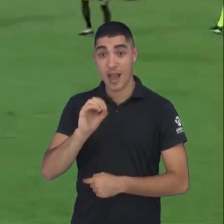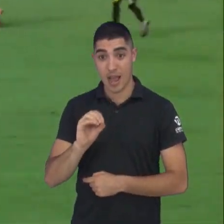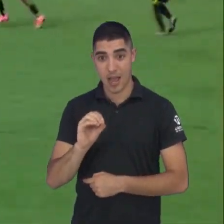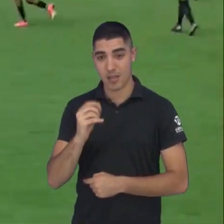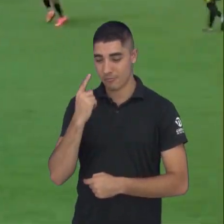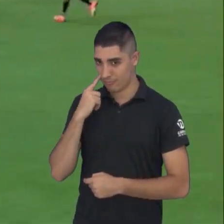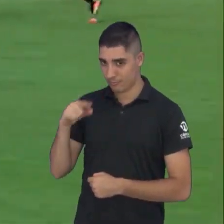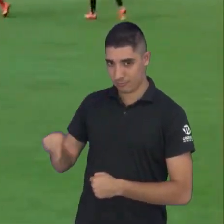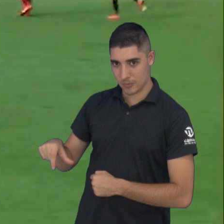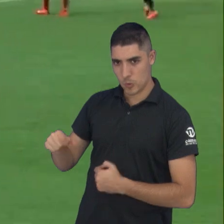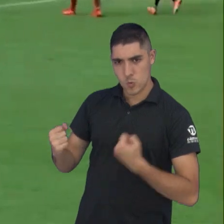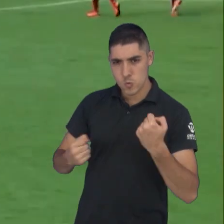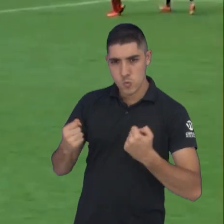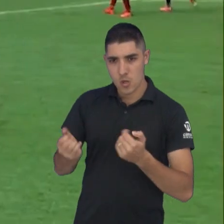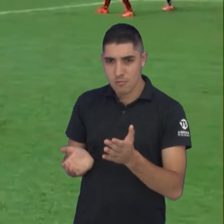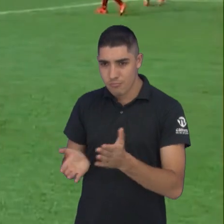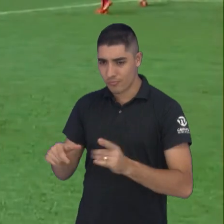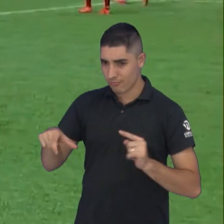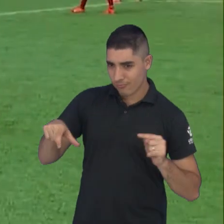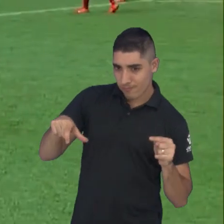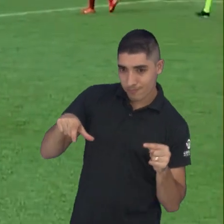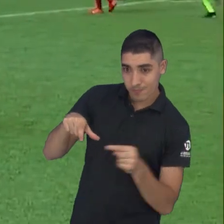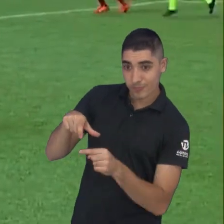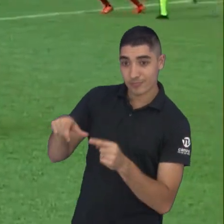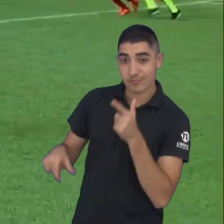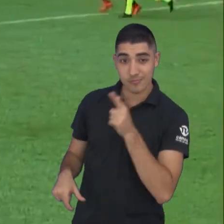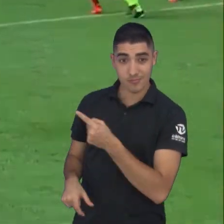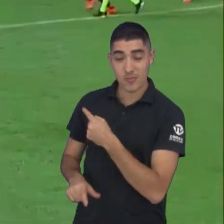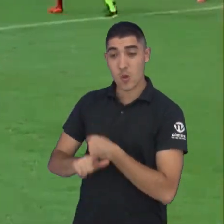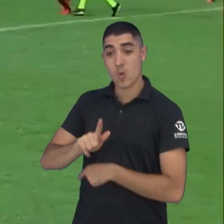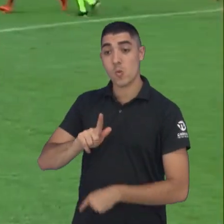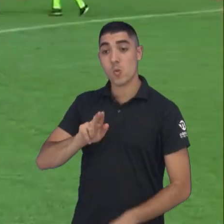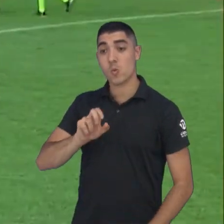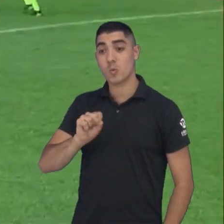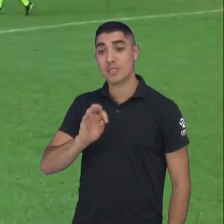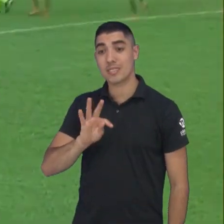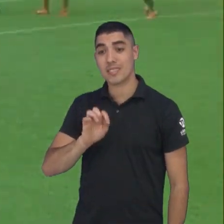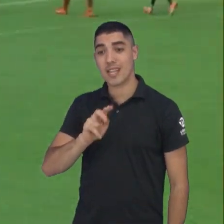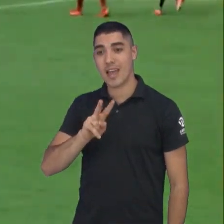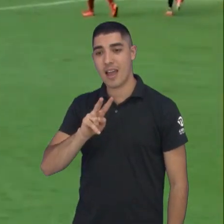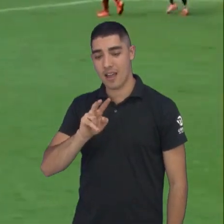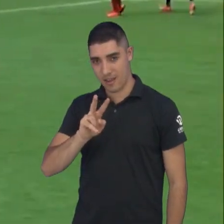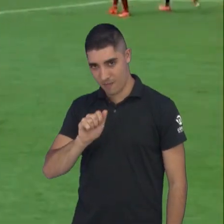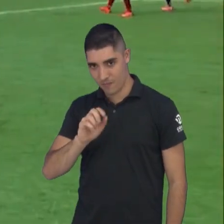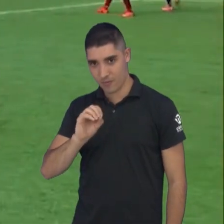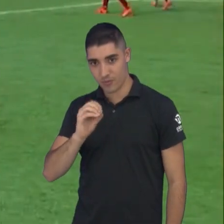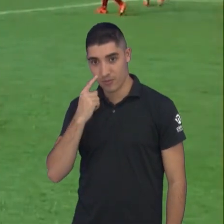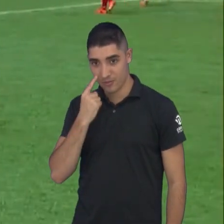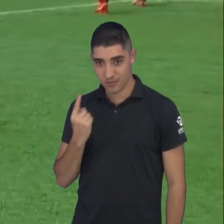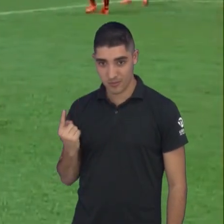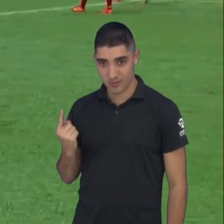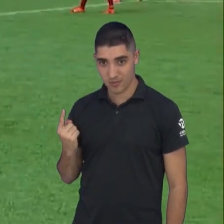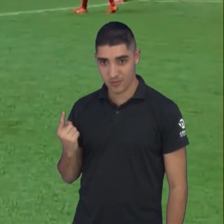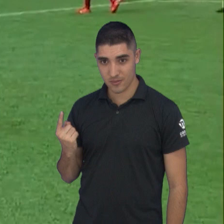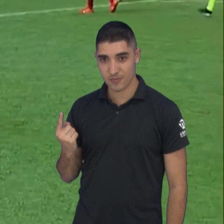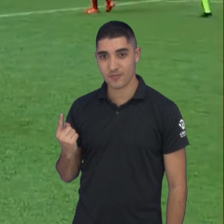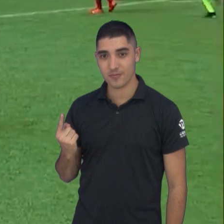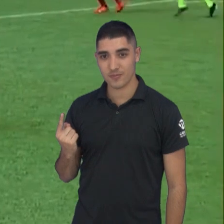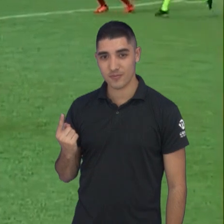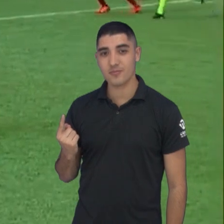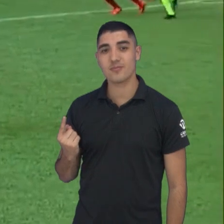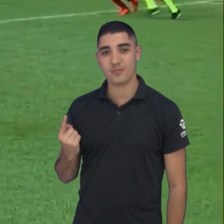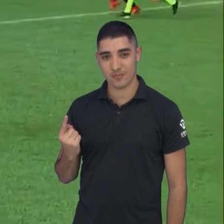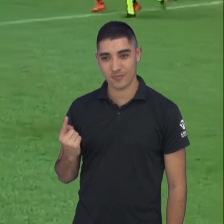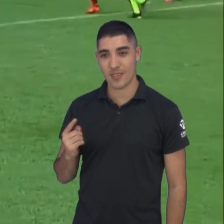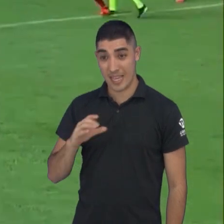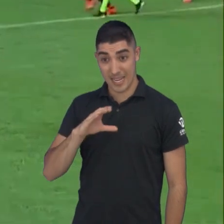fez o toque e o Gustavo acabou tocando para o fundo das redes. O Caio, Matheus Ney e